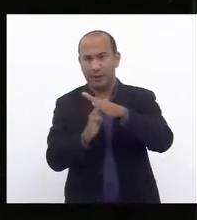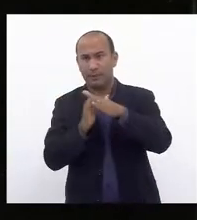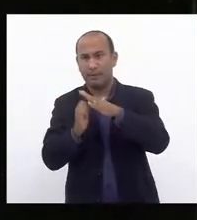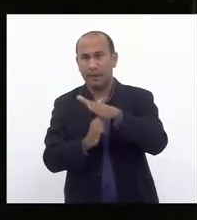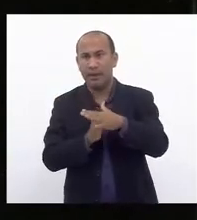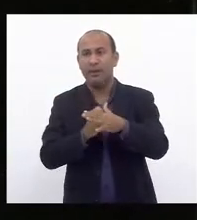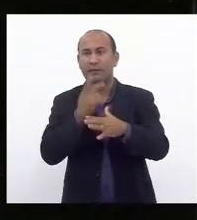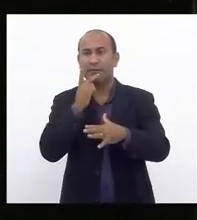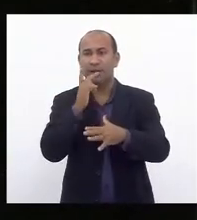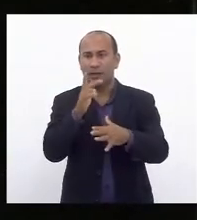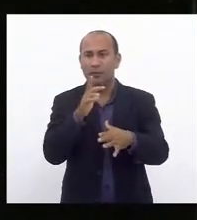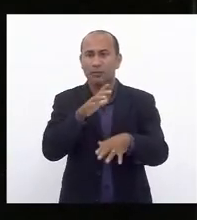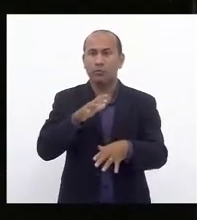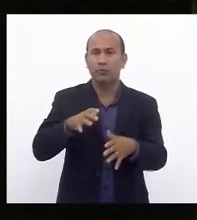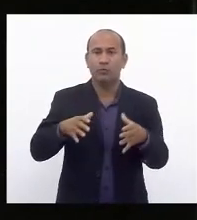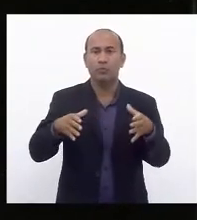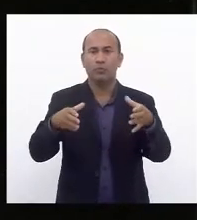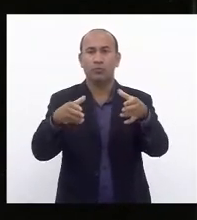organização social,